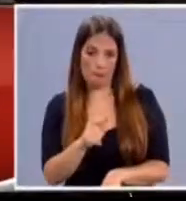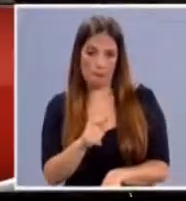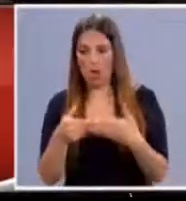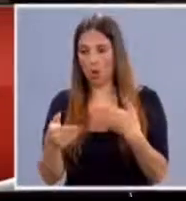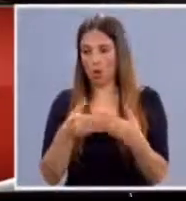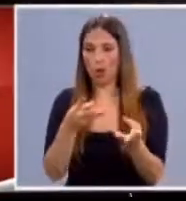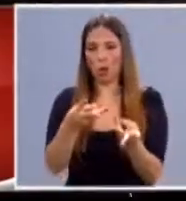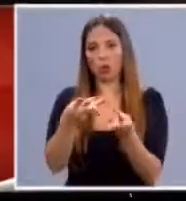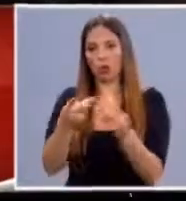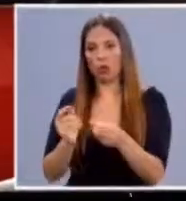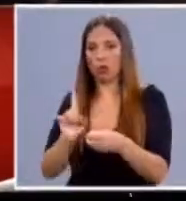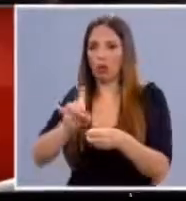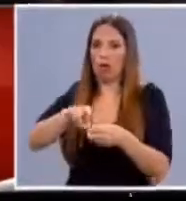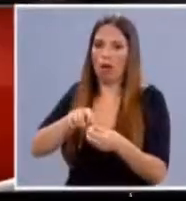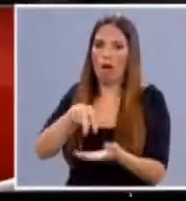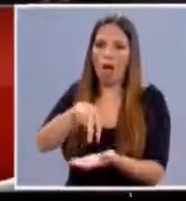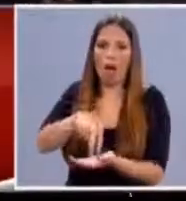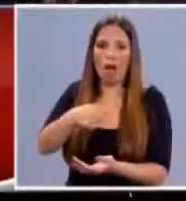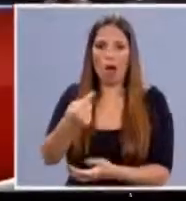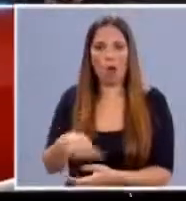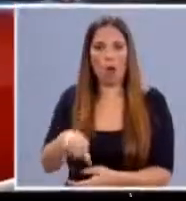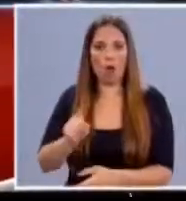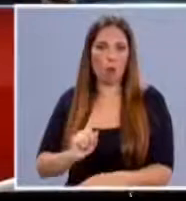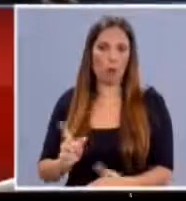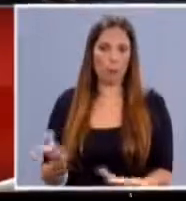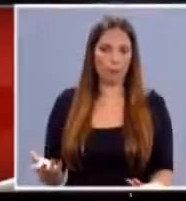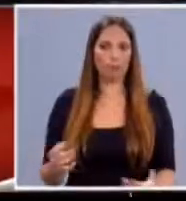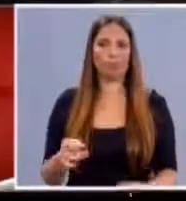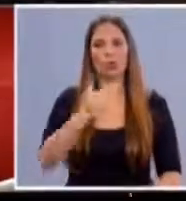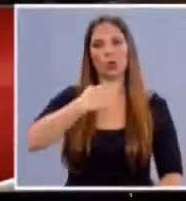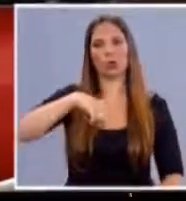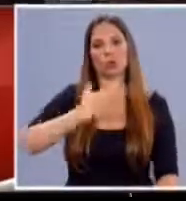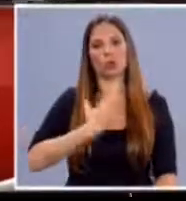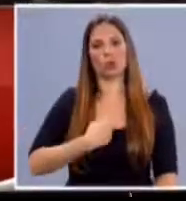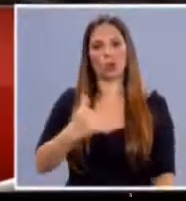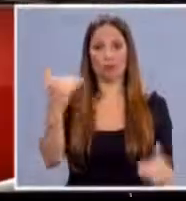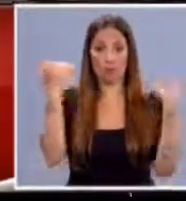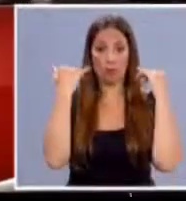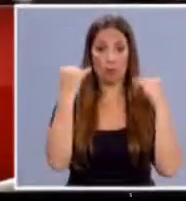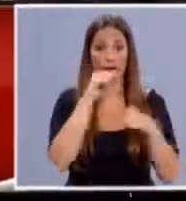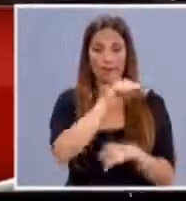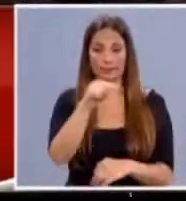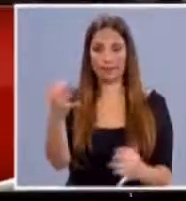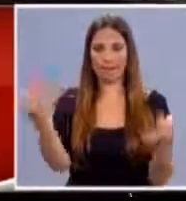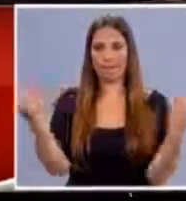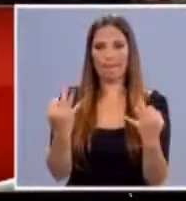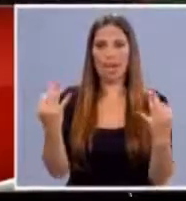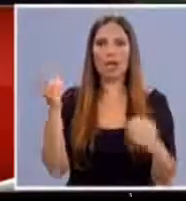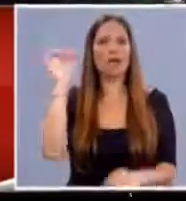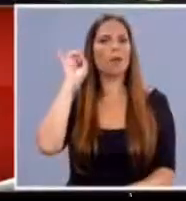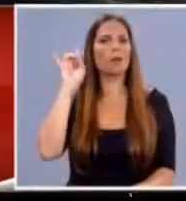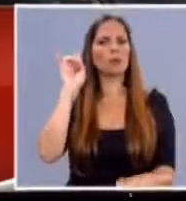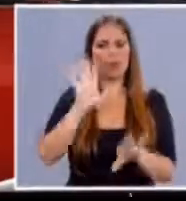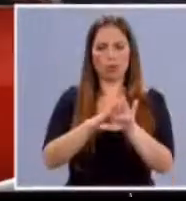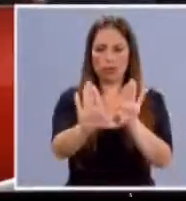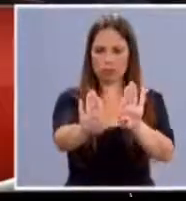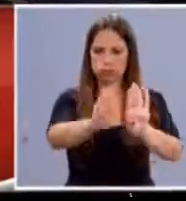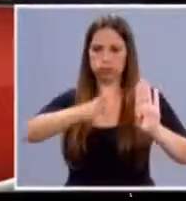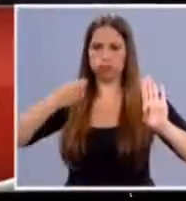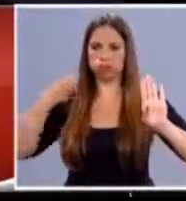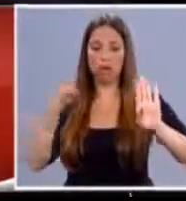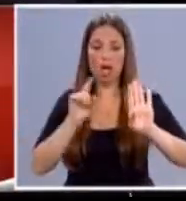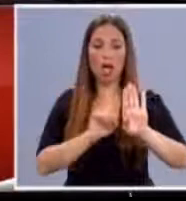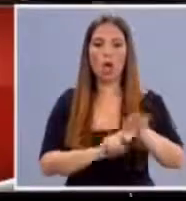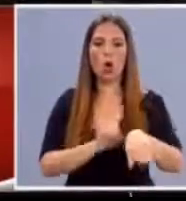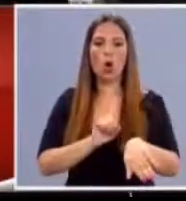sócios presentes. Gostaríamos de nos informar que algo muito importante para nós é que a abertura das portas far-se-á pelas 12 horas, ou